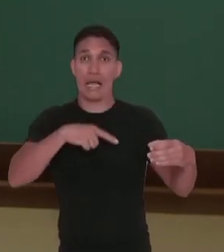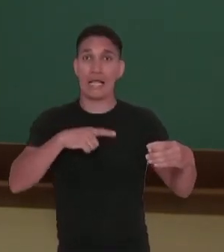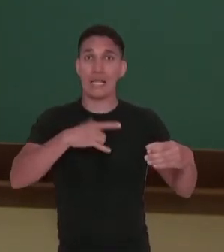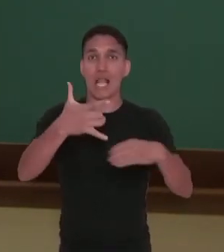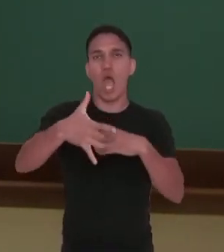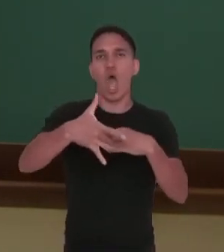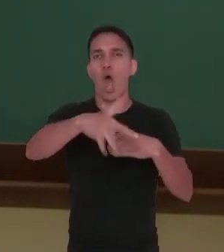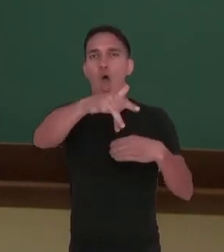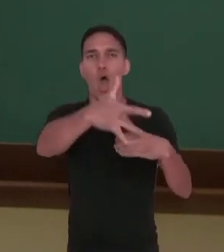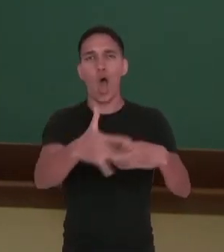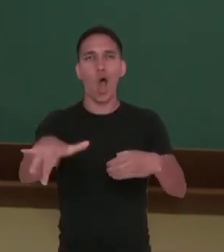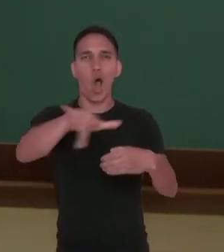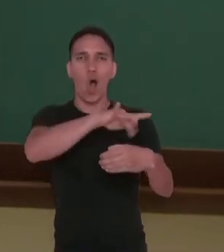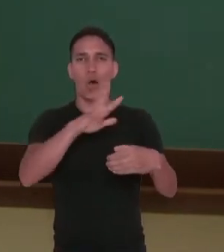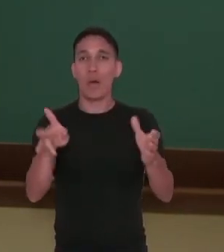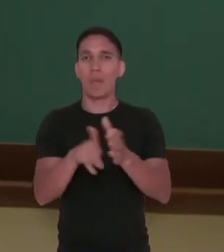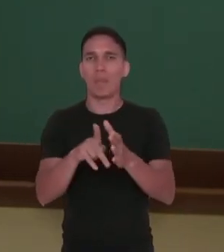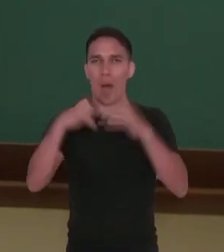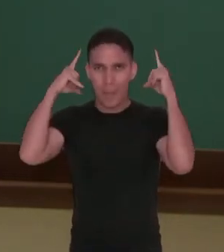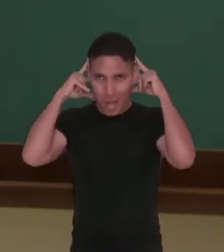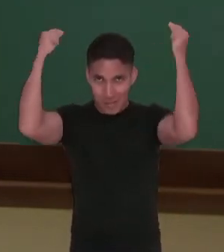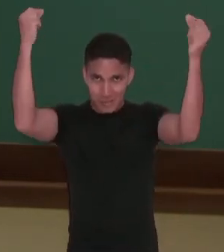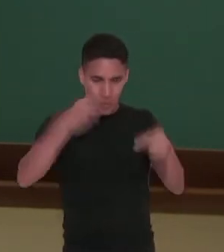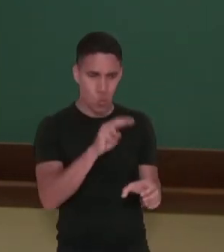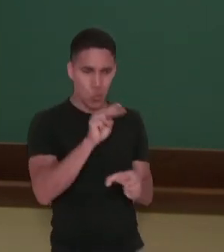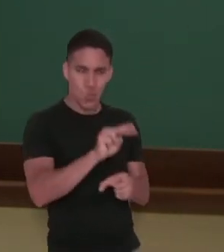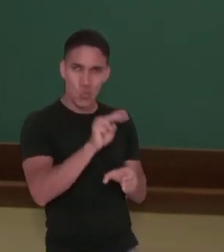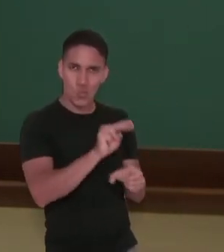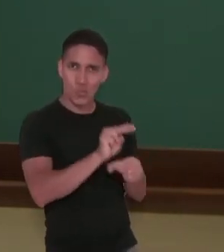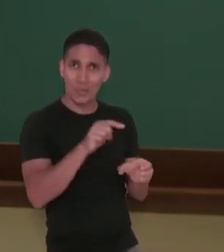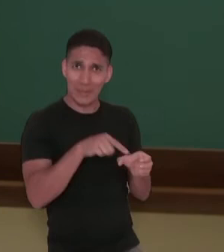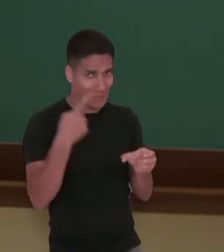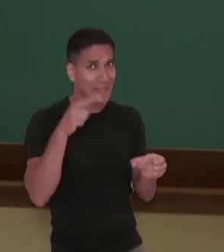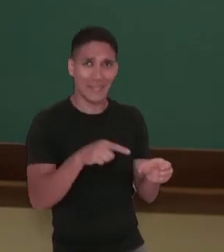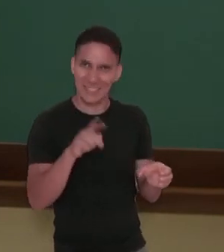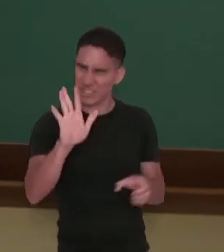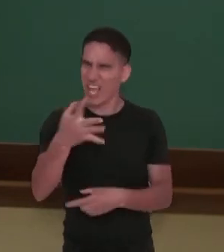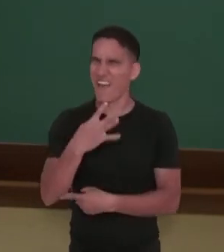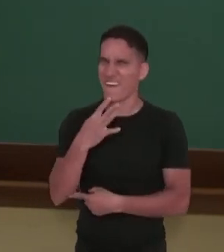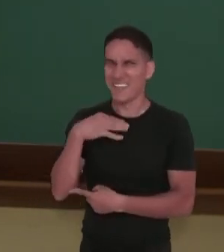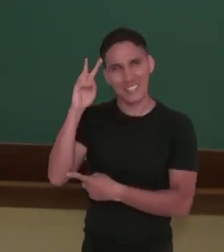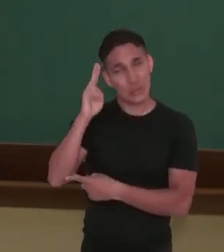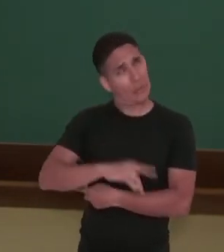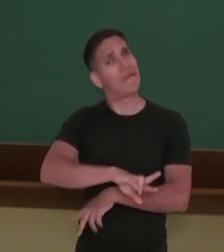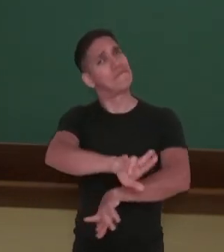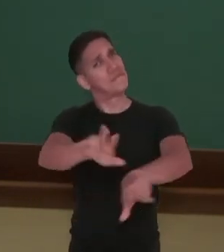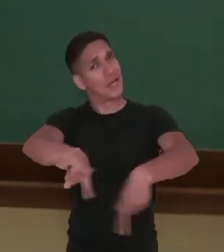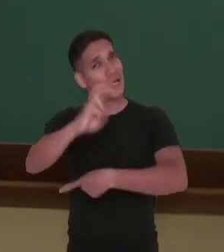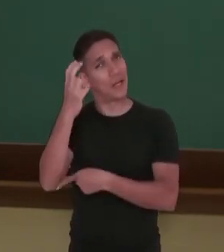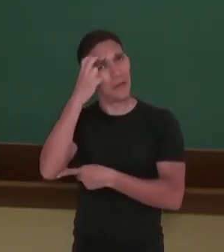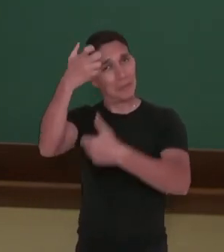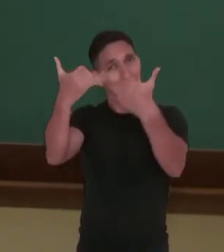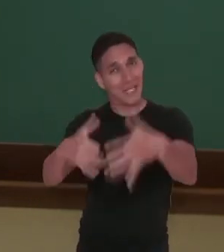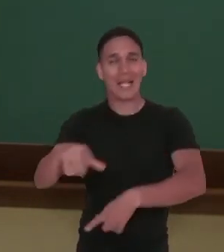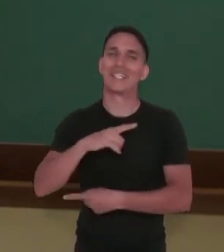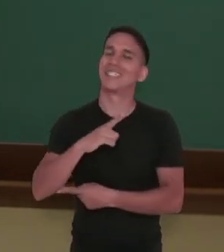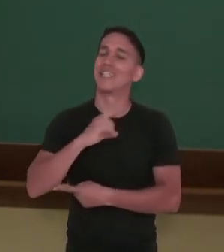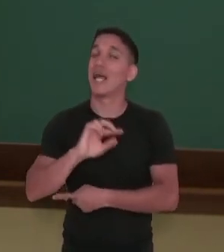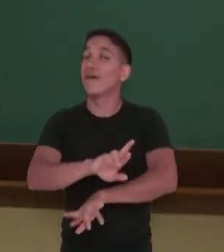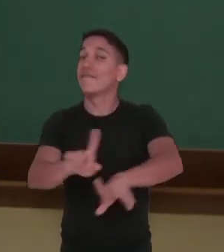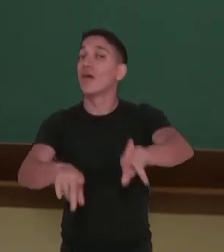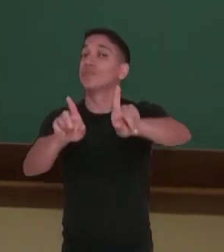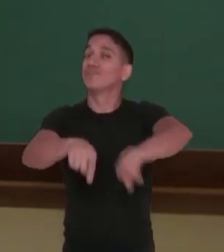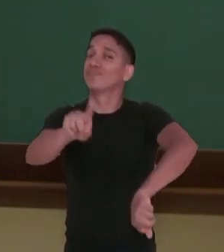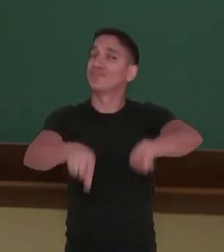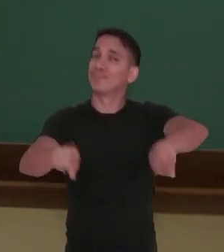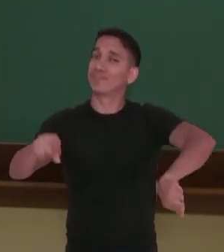ouro guardados por gnomos. Você já ouviu essa história? Pois é, nas mais diversas culturas vão haver diversas versões